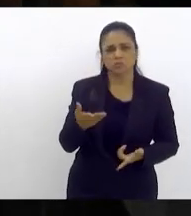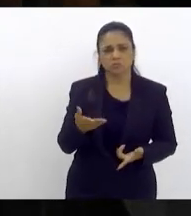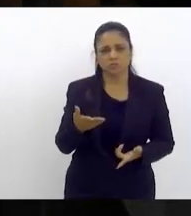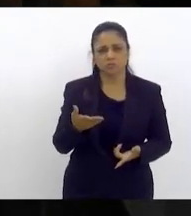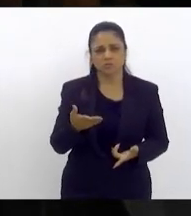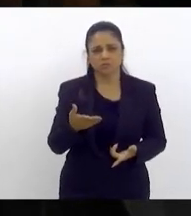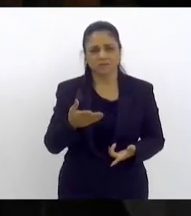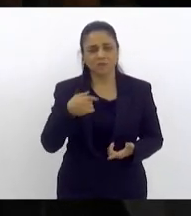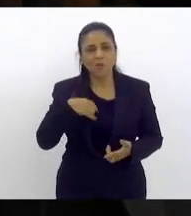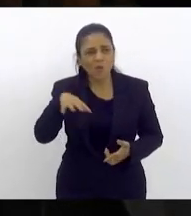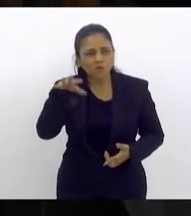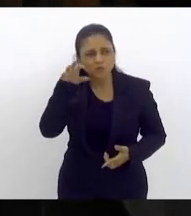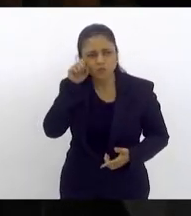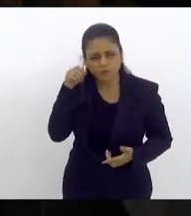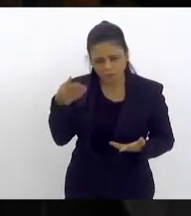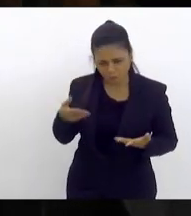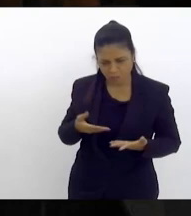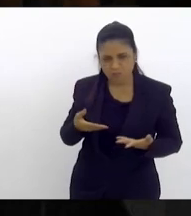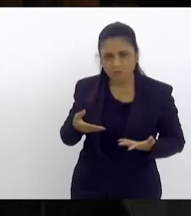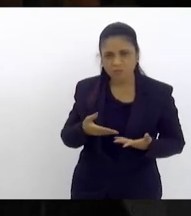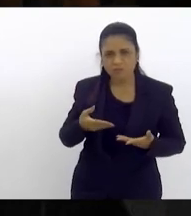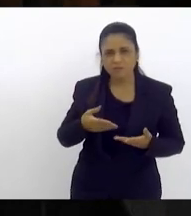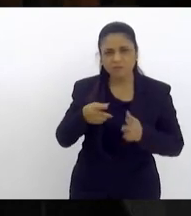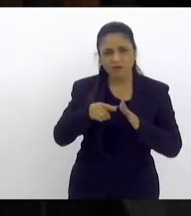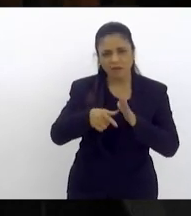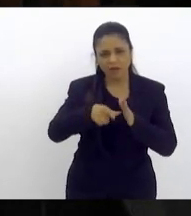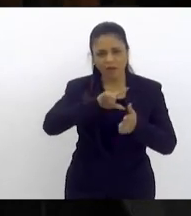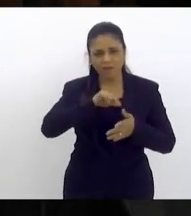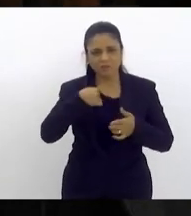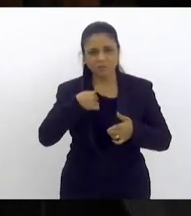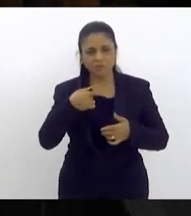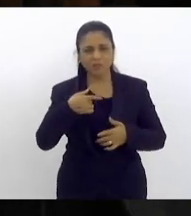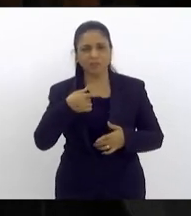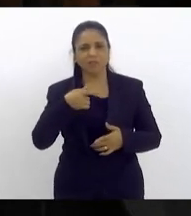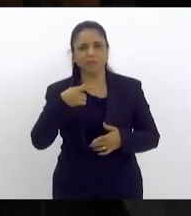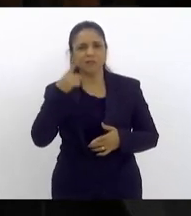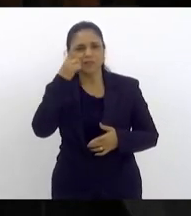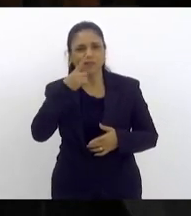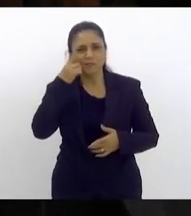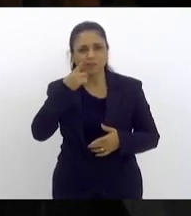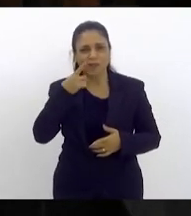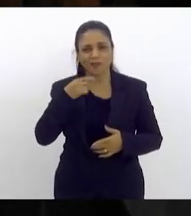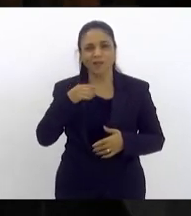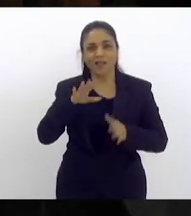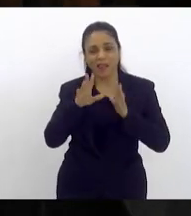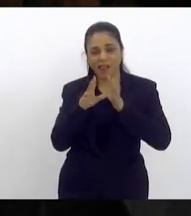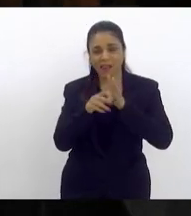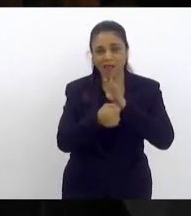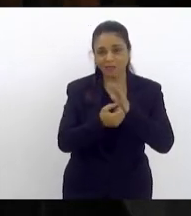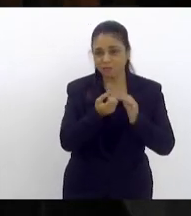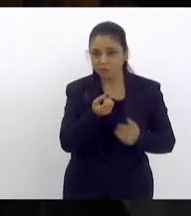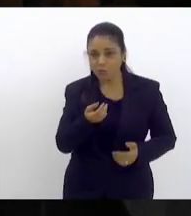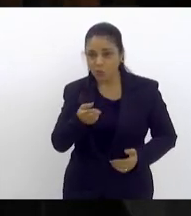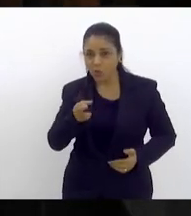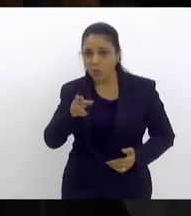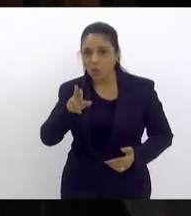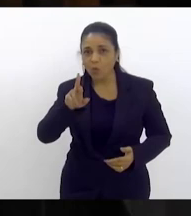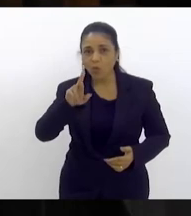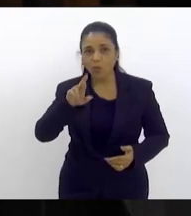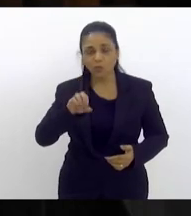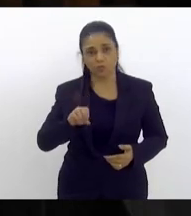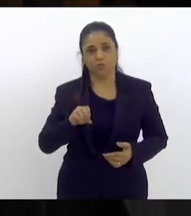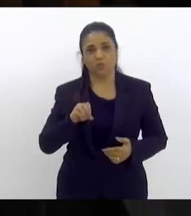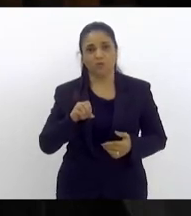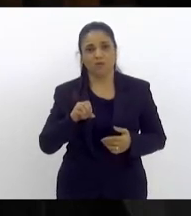eu escutei aqui o deputado Pimenta excede acusando bolsonaro de ladrão de ouro acusando